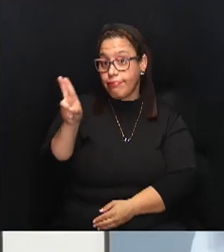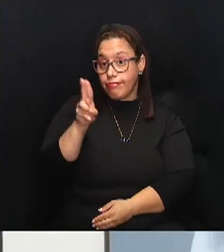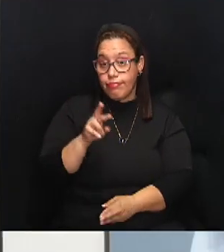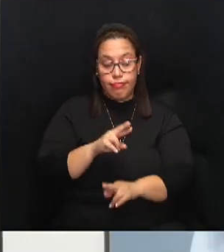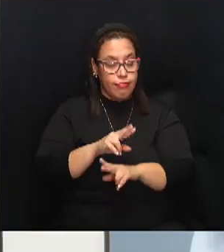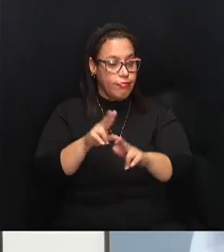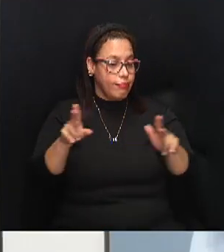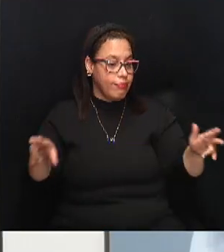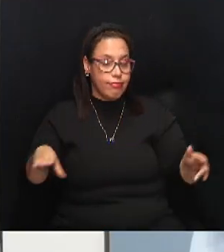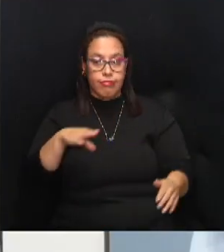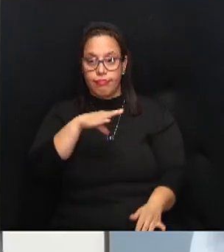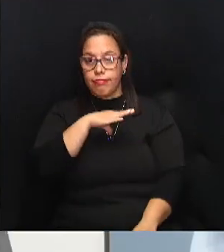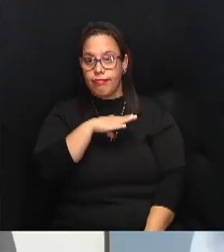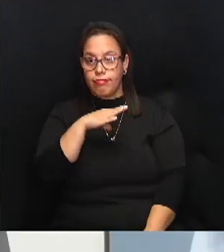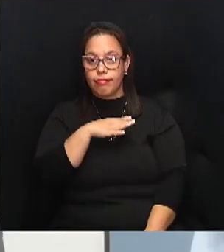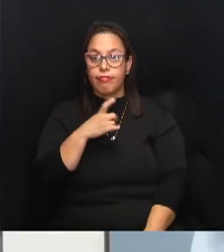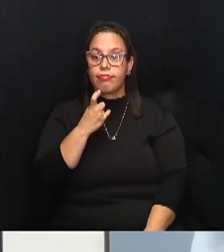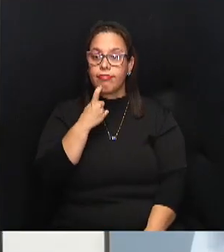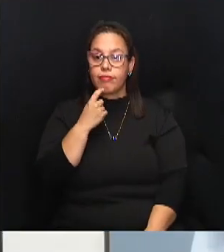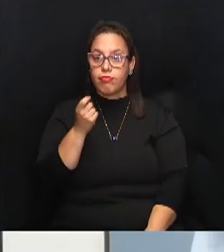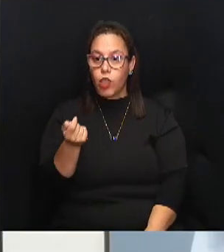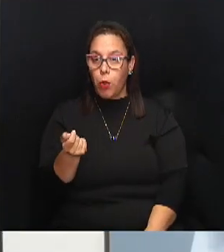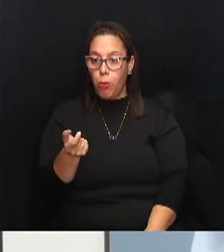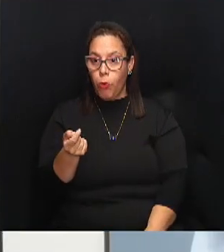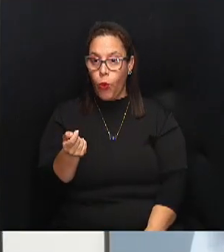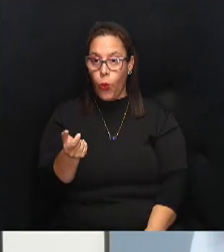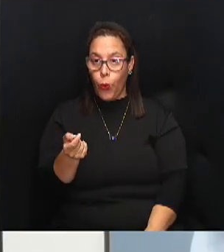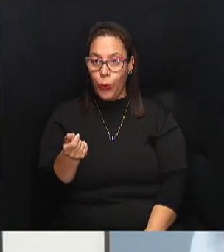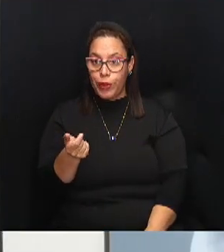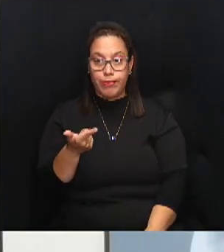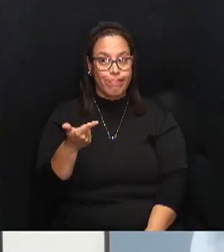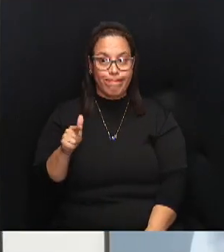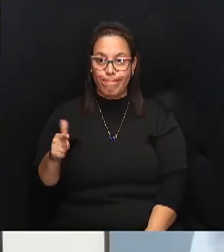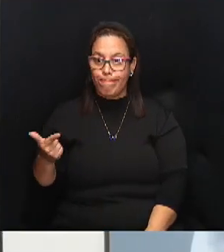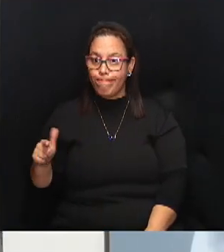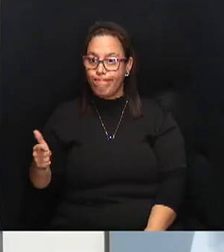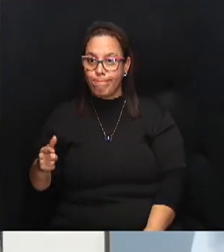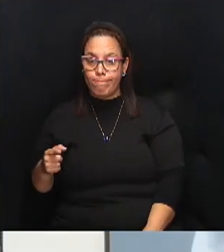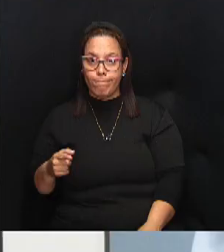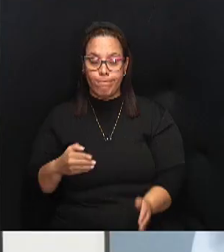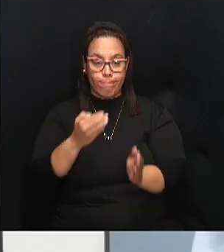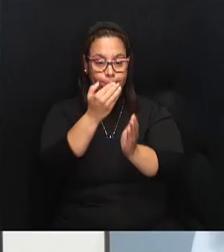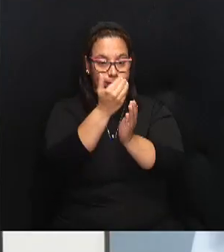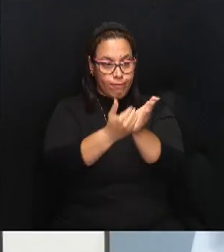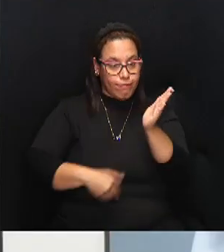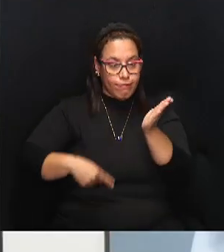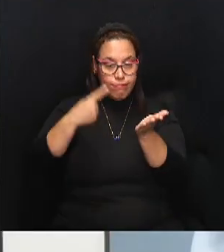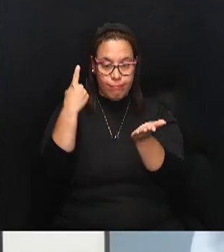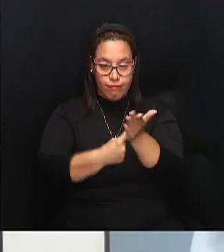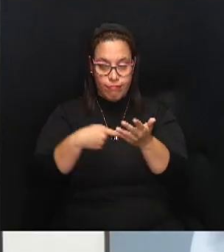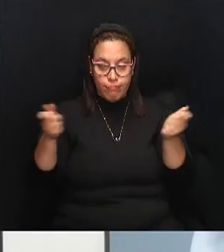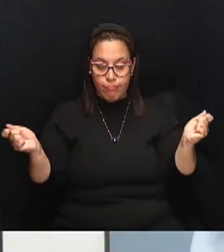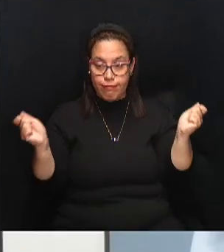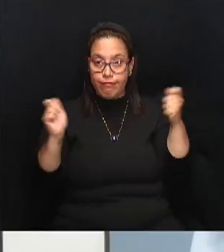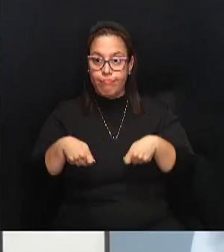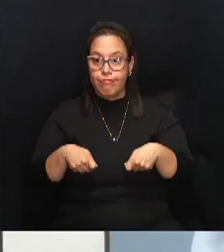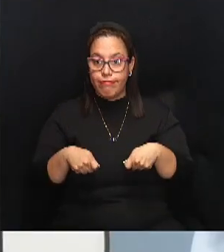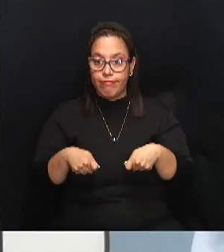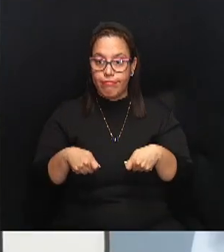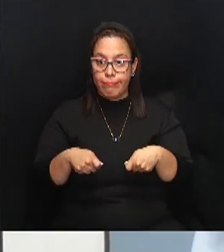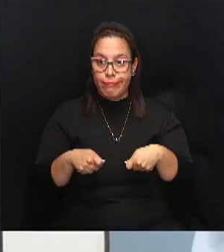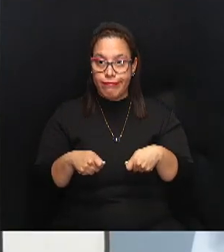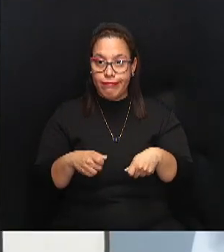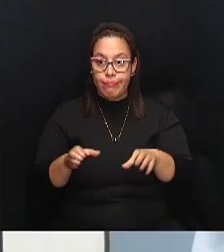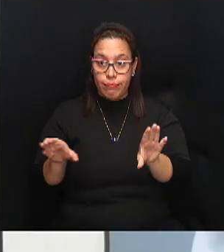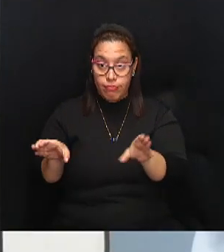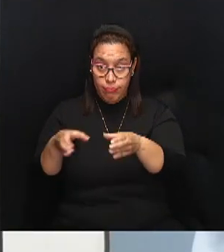vários municípios. Campinas é uma das poucas cidades que não tem esse convênio e essa possibilidade. Diante disso, nós